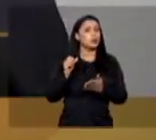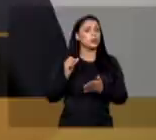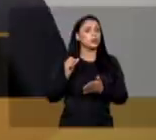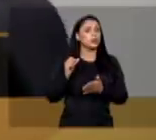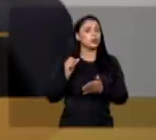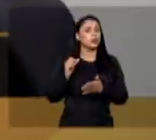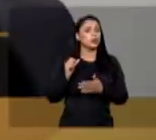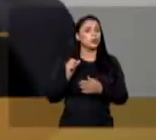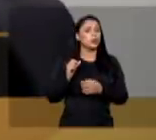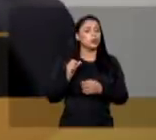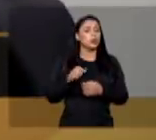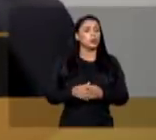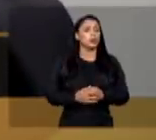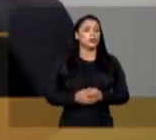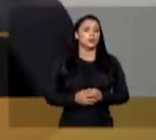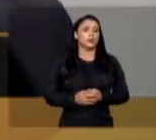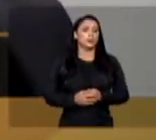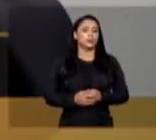em